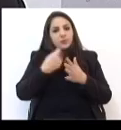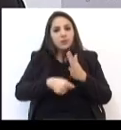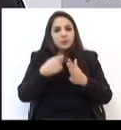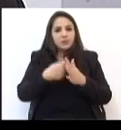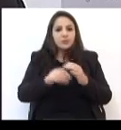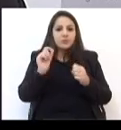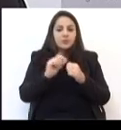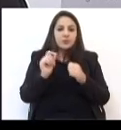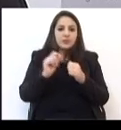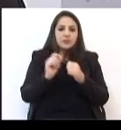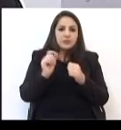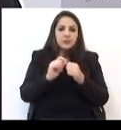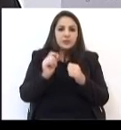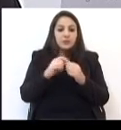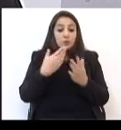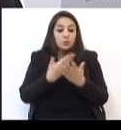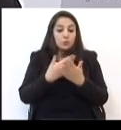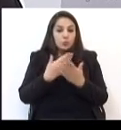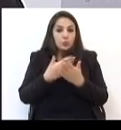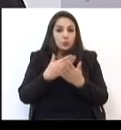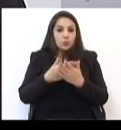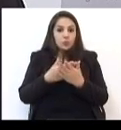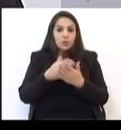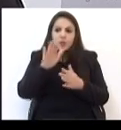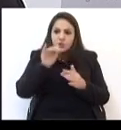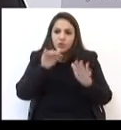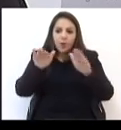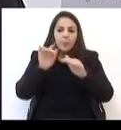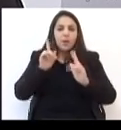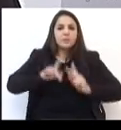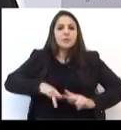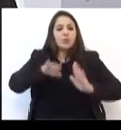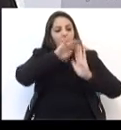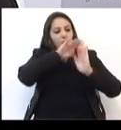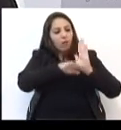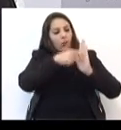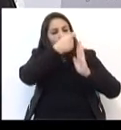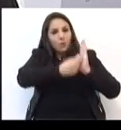tentar fazer o estudo e a admissão imediata desses